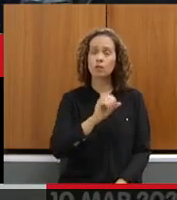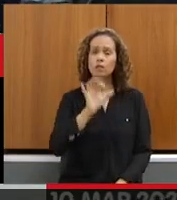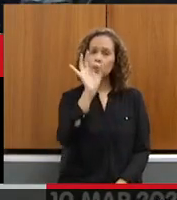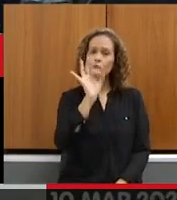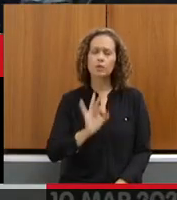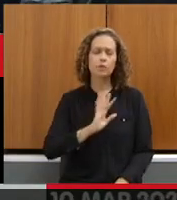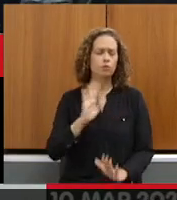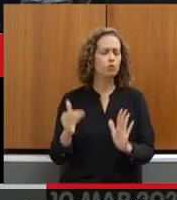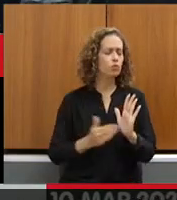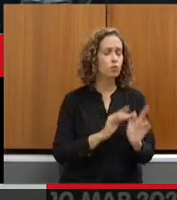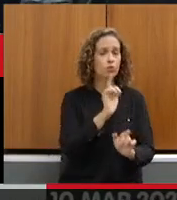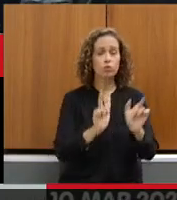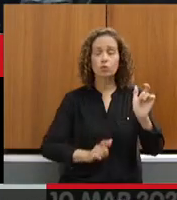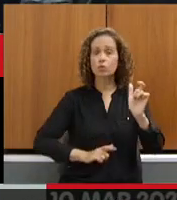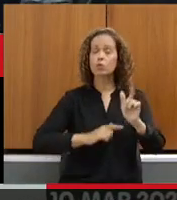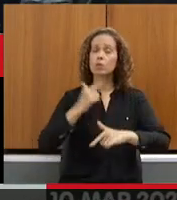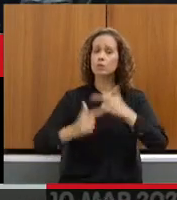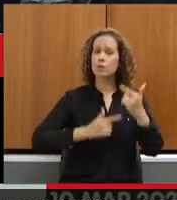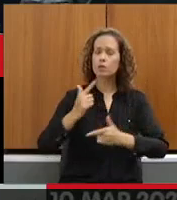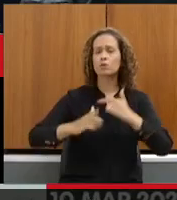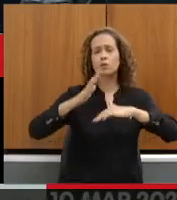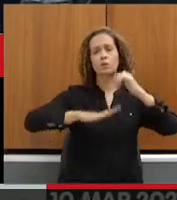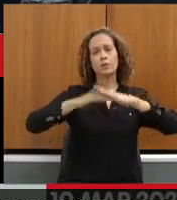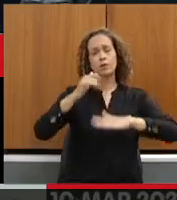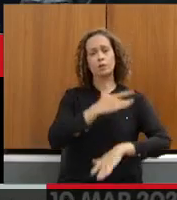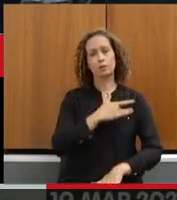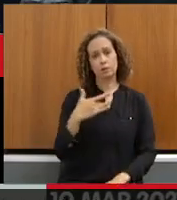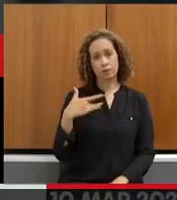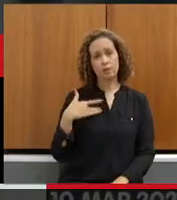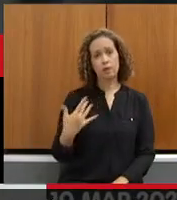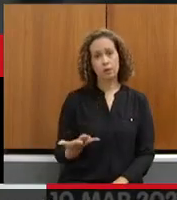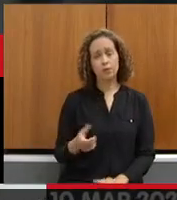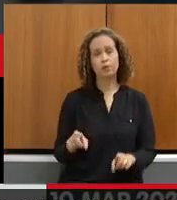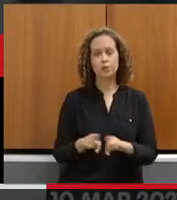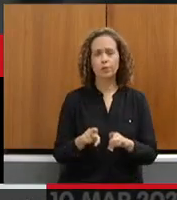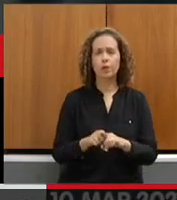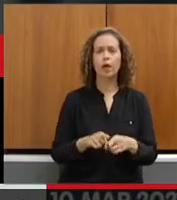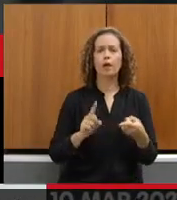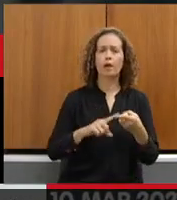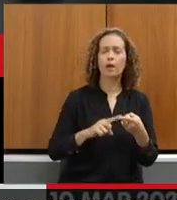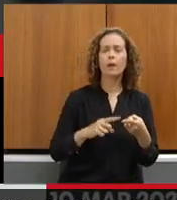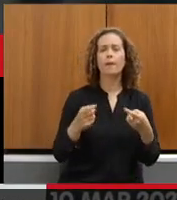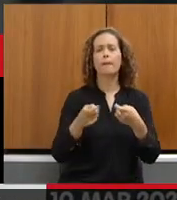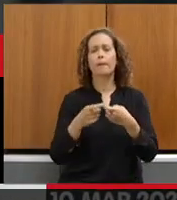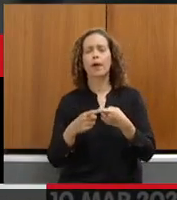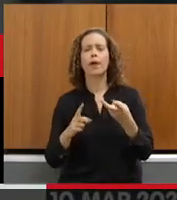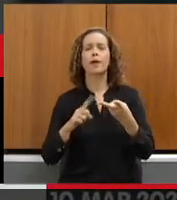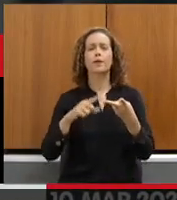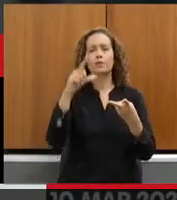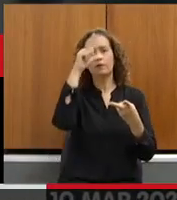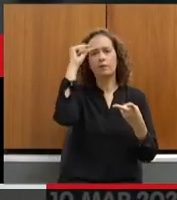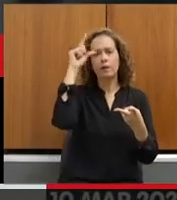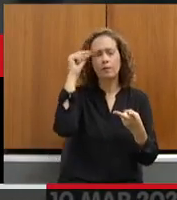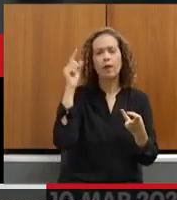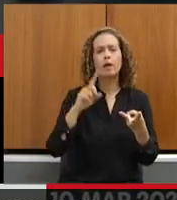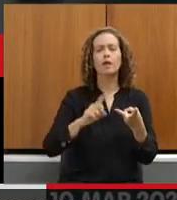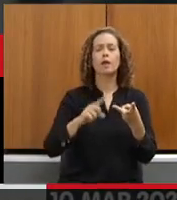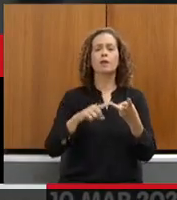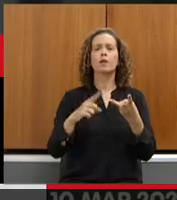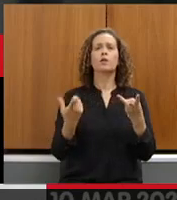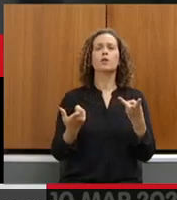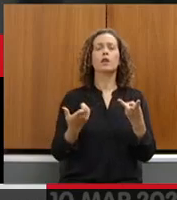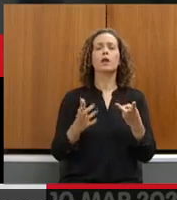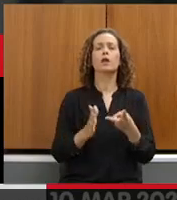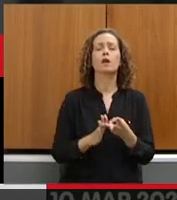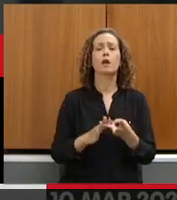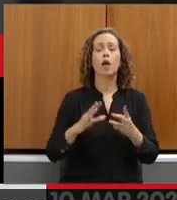todos os trabalhadores e profissionais da Saúde isso é inclui O Enfermeiro motorista de